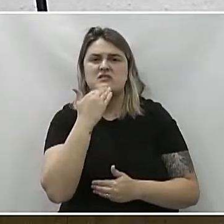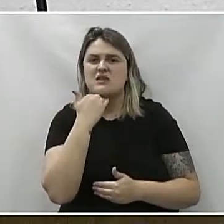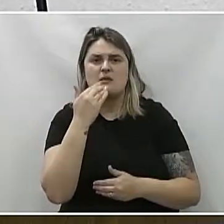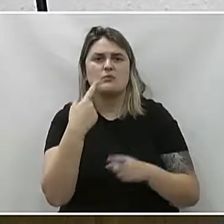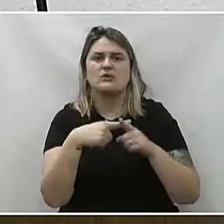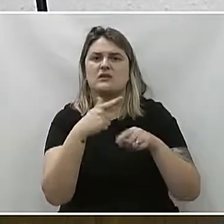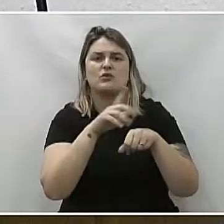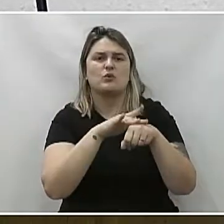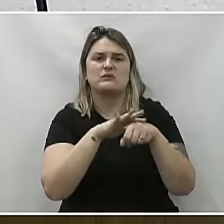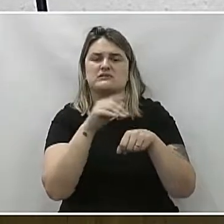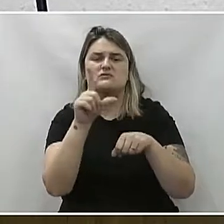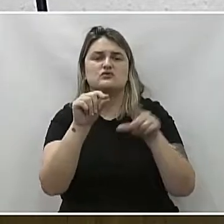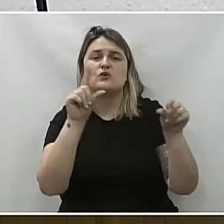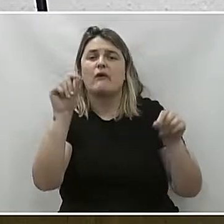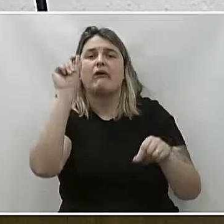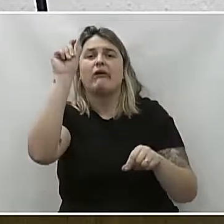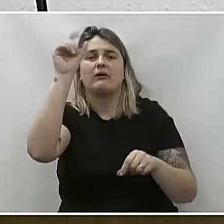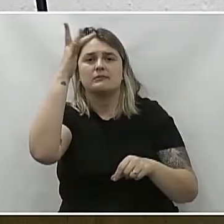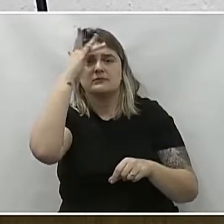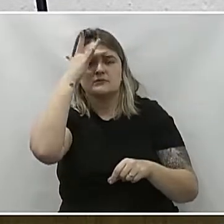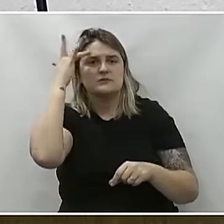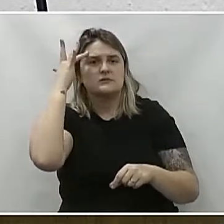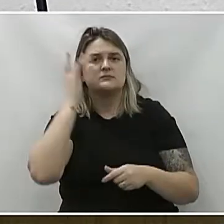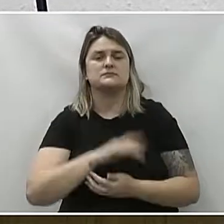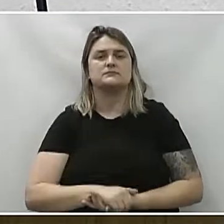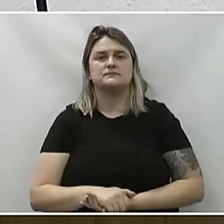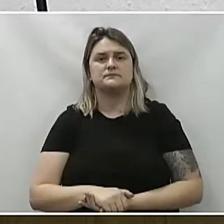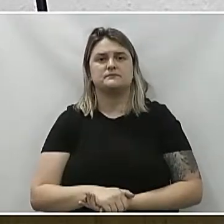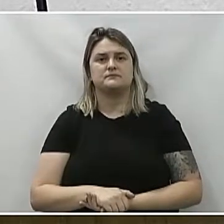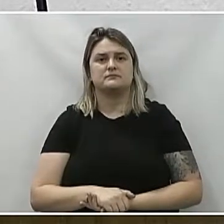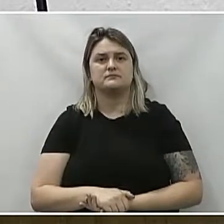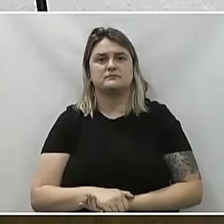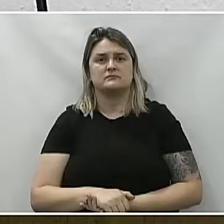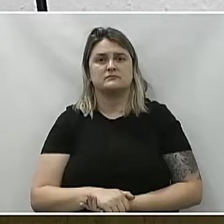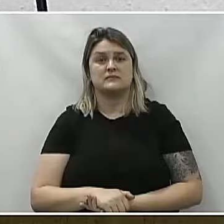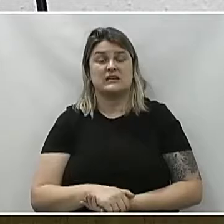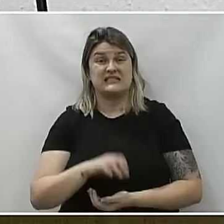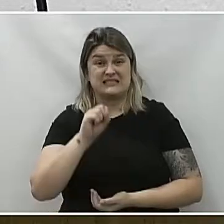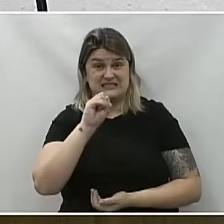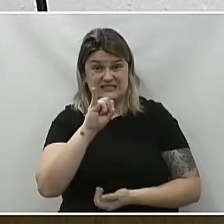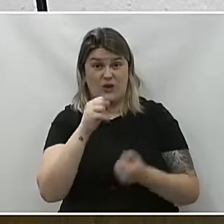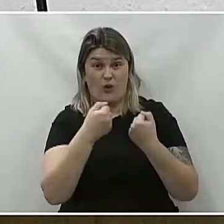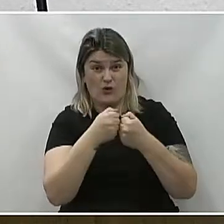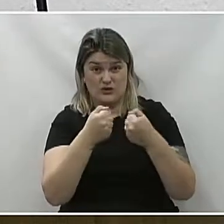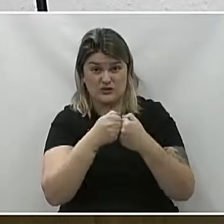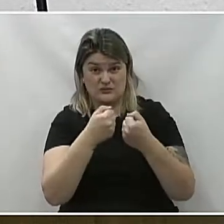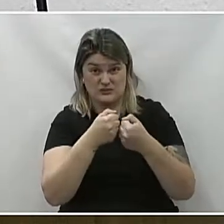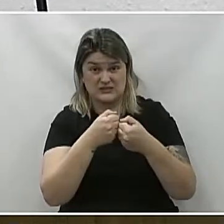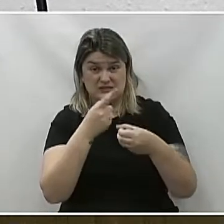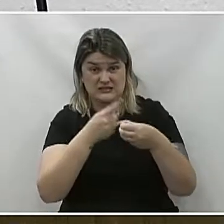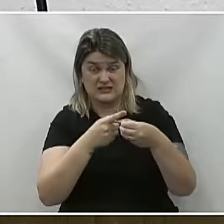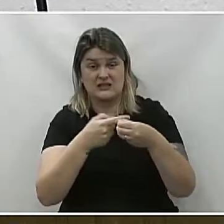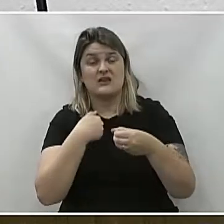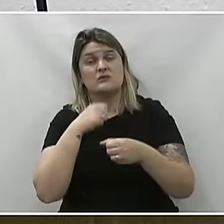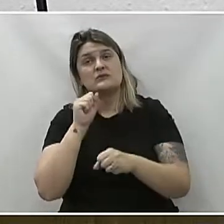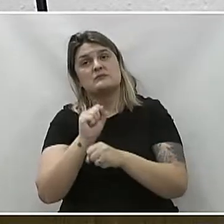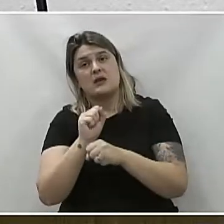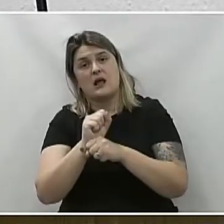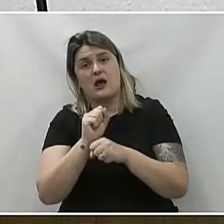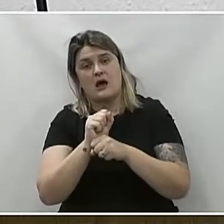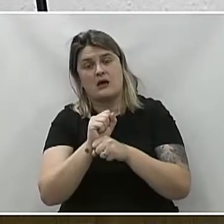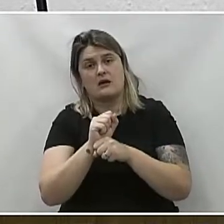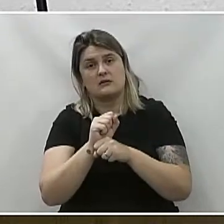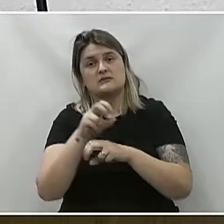doença não escolhe, né? Se eu fosse com o ônibus do município, eu teria que ficar, depois da